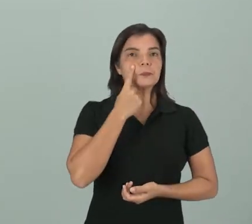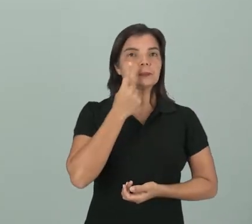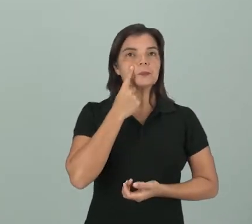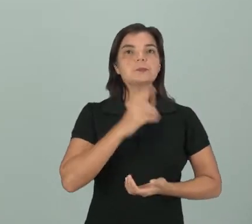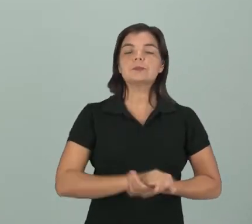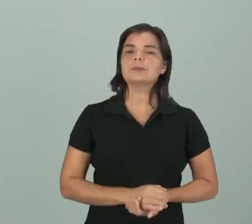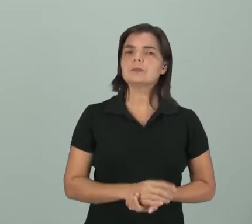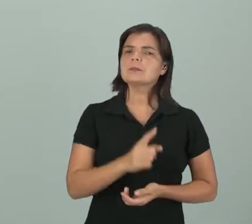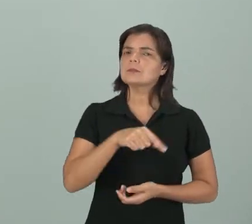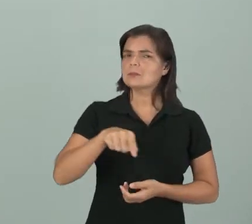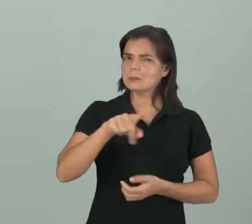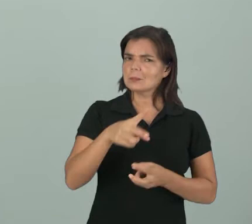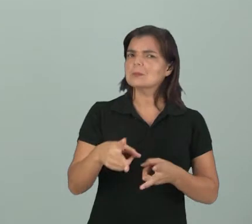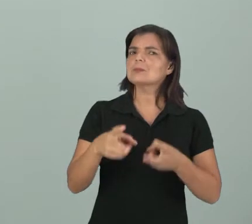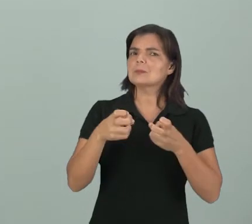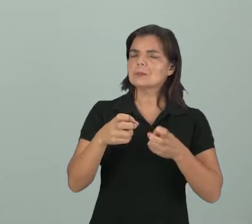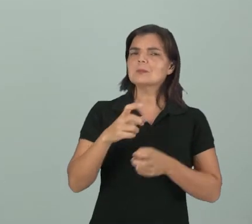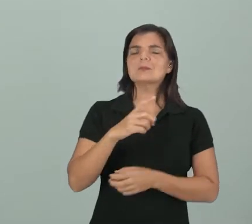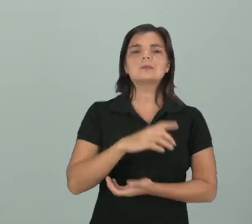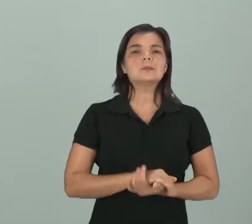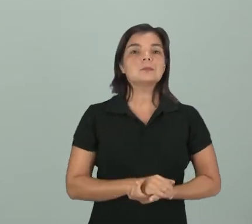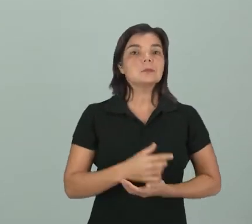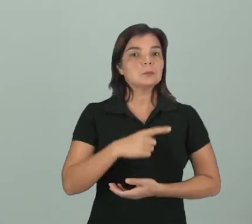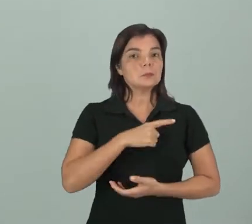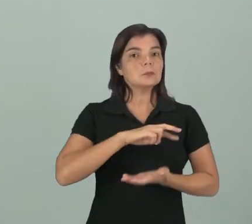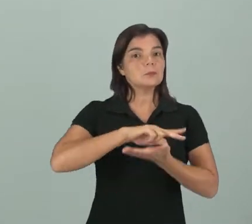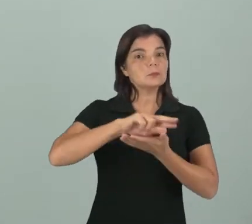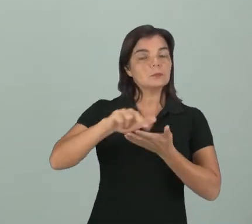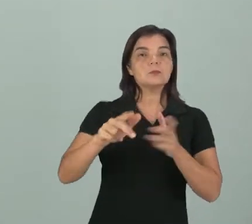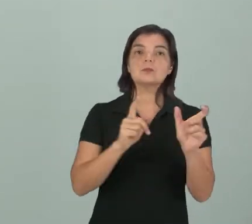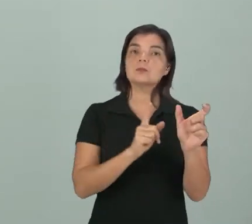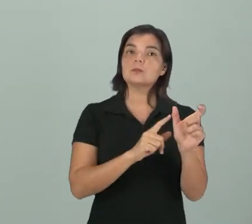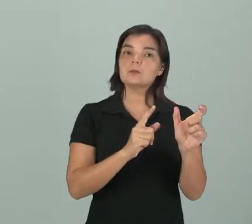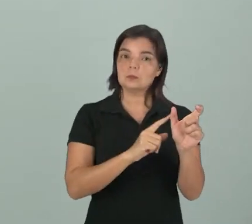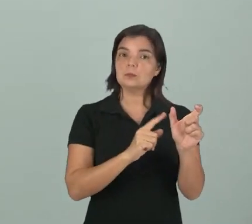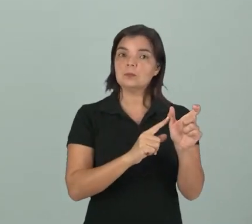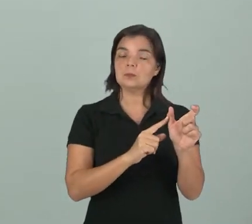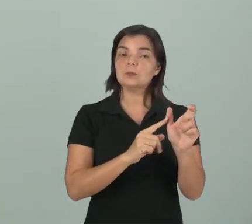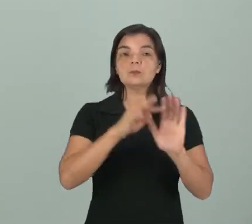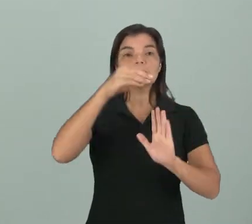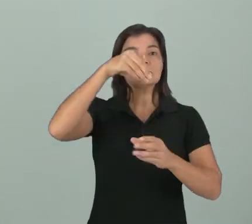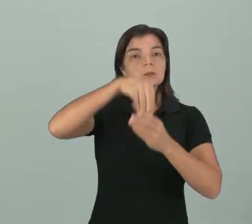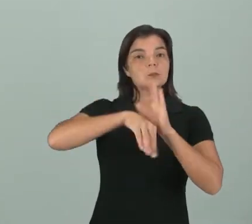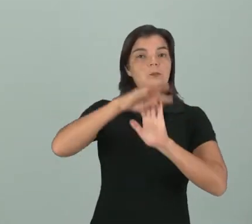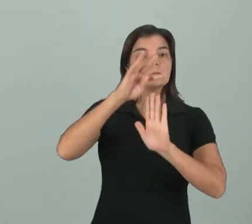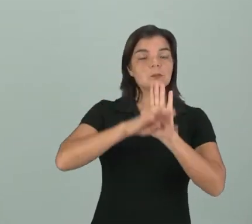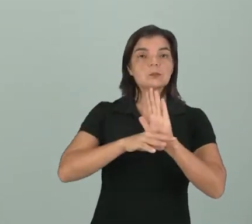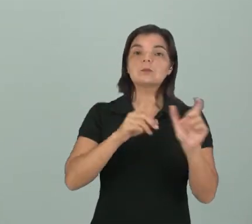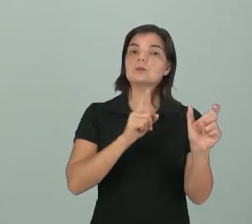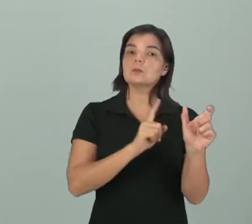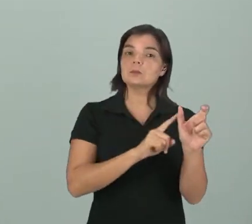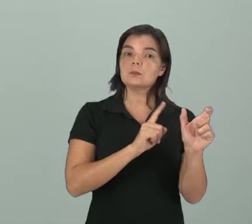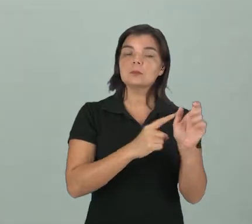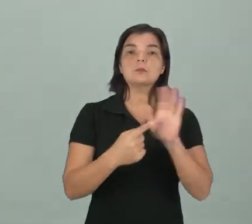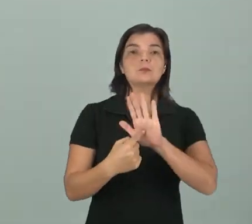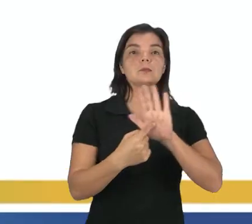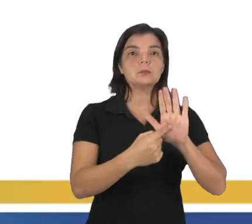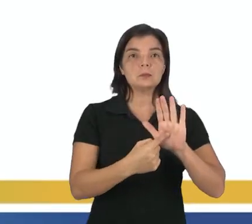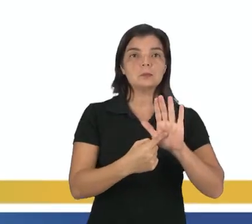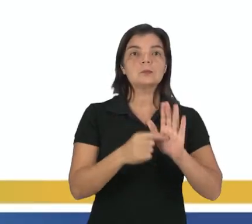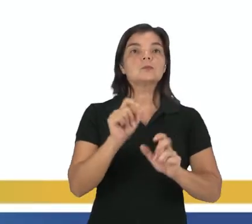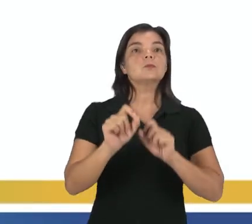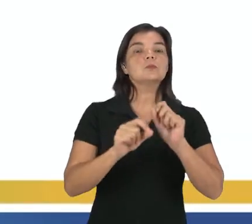lá. Vocês perceberam que houve várias palavras destacadas no texto. Essas palavras